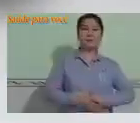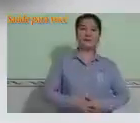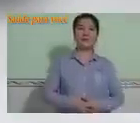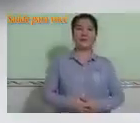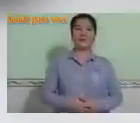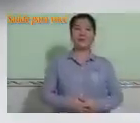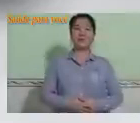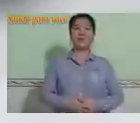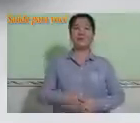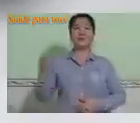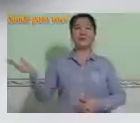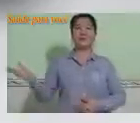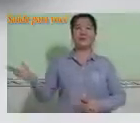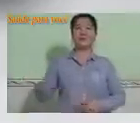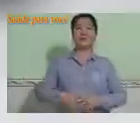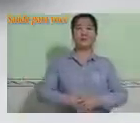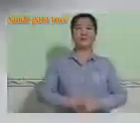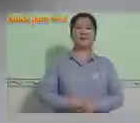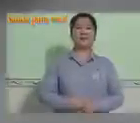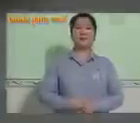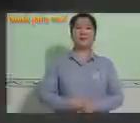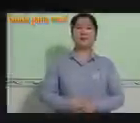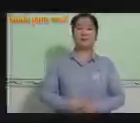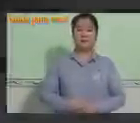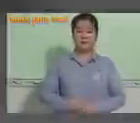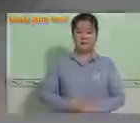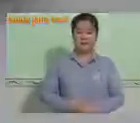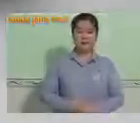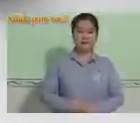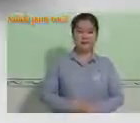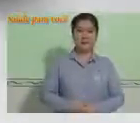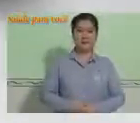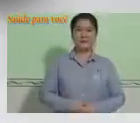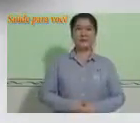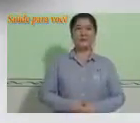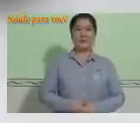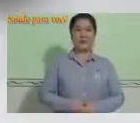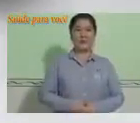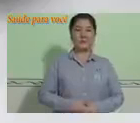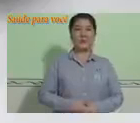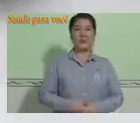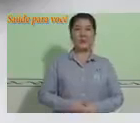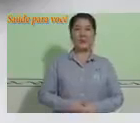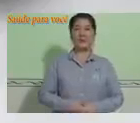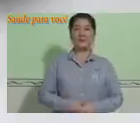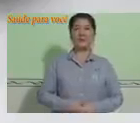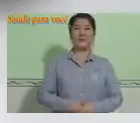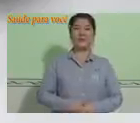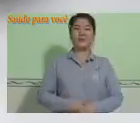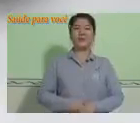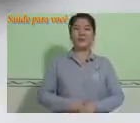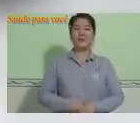Embora sejam consideradas genericamente seguras para a saúde, é preciso ter alguns cuidados como o uso destas